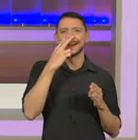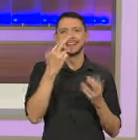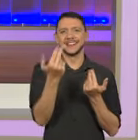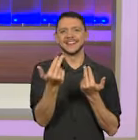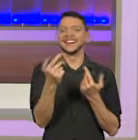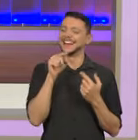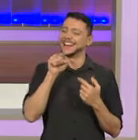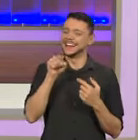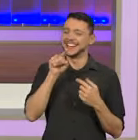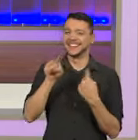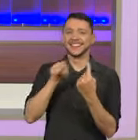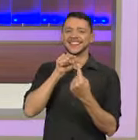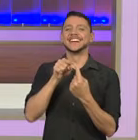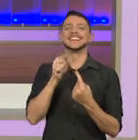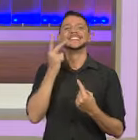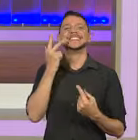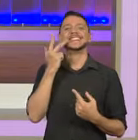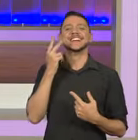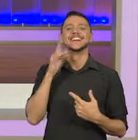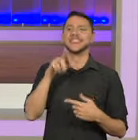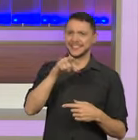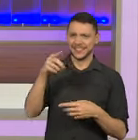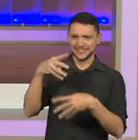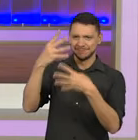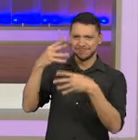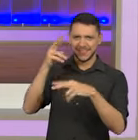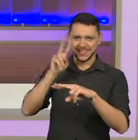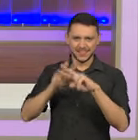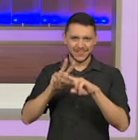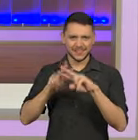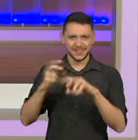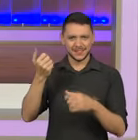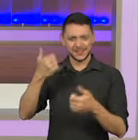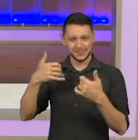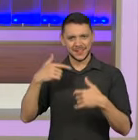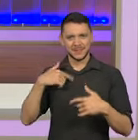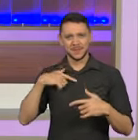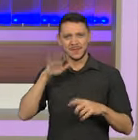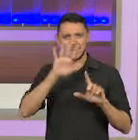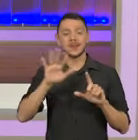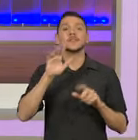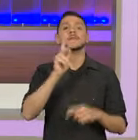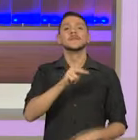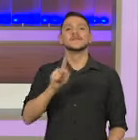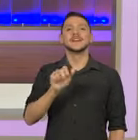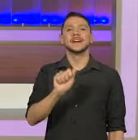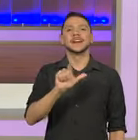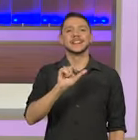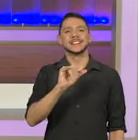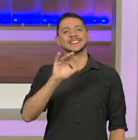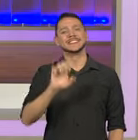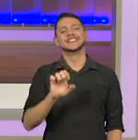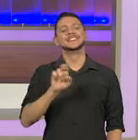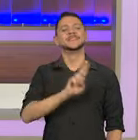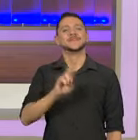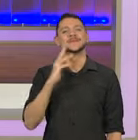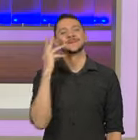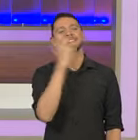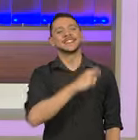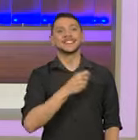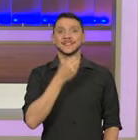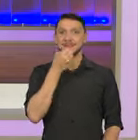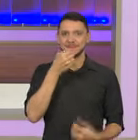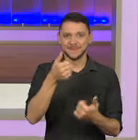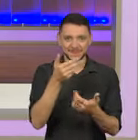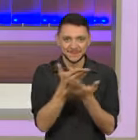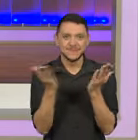intencional, não está travando. Vamos lá. Boa tarde, professor André. Proalice Mituê. Que nome bonito. Boa tarde, Proalice Mituê. Tudo bem com você? E